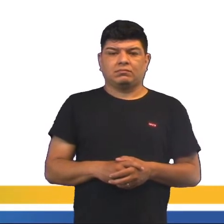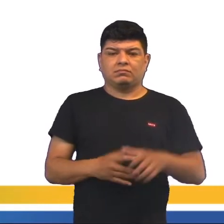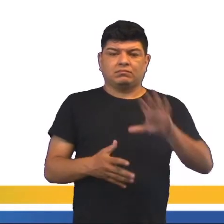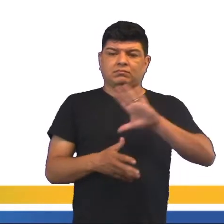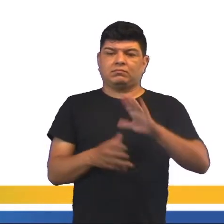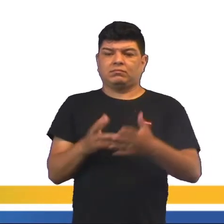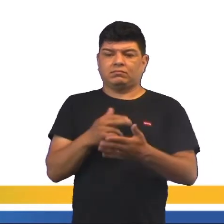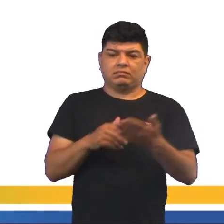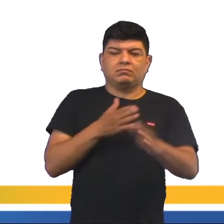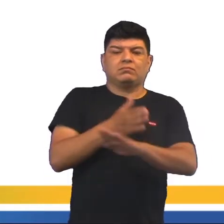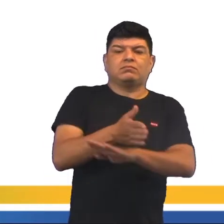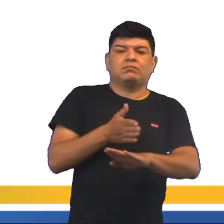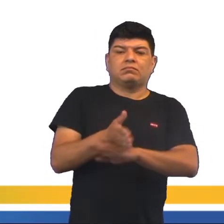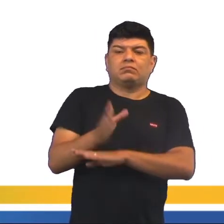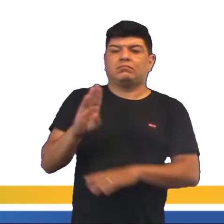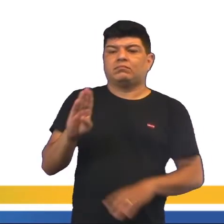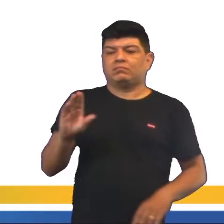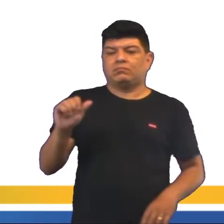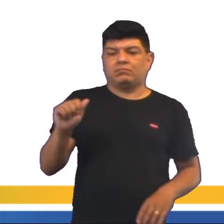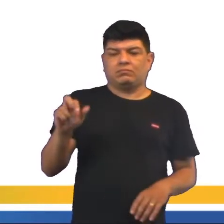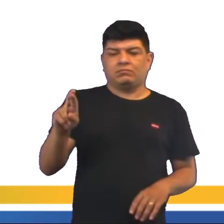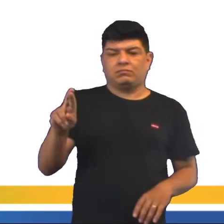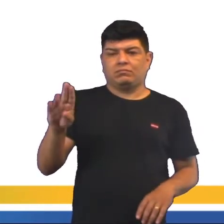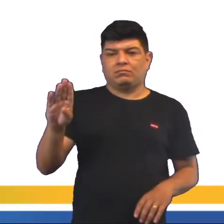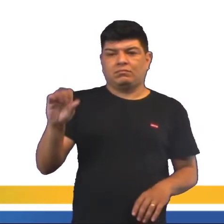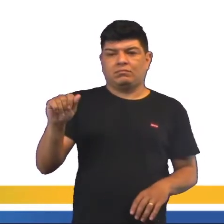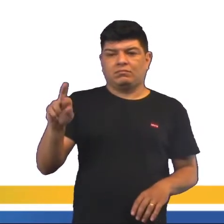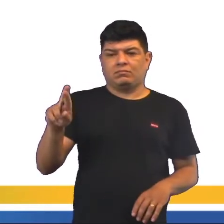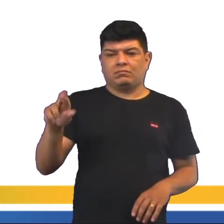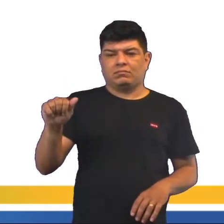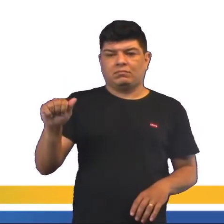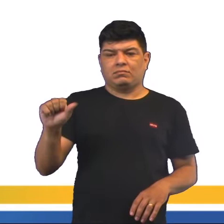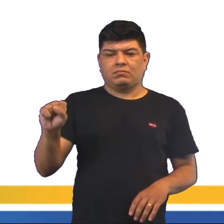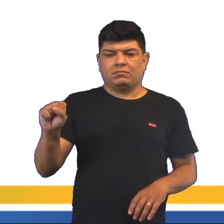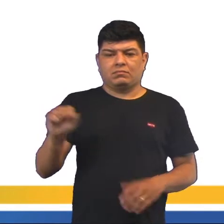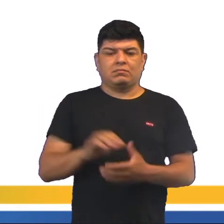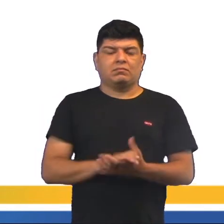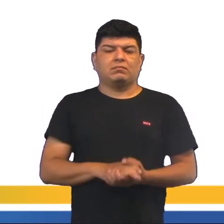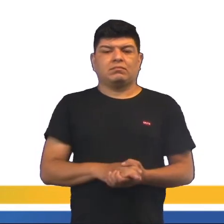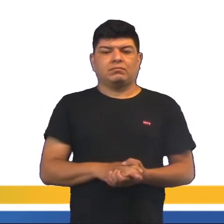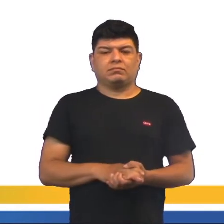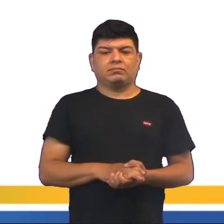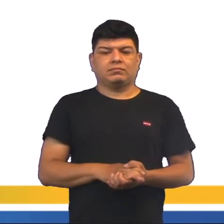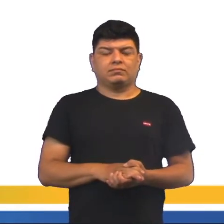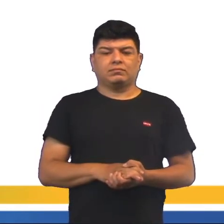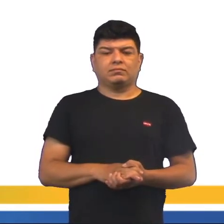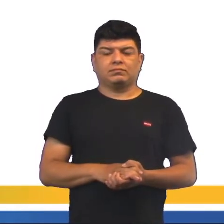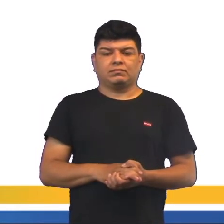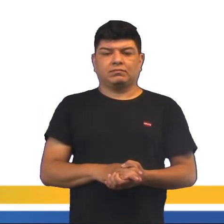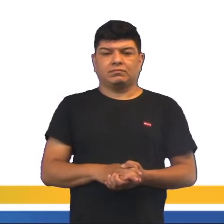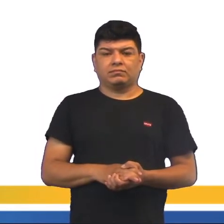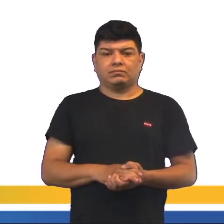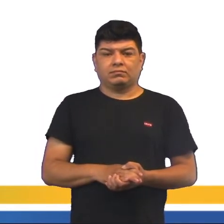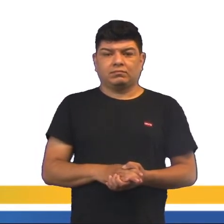E aqui, novamente, né, um mapa das movimentações, das invasões bárbaras.